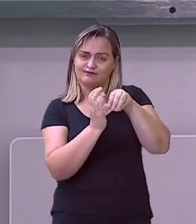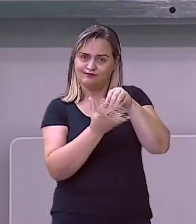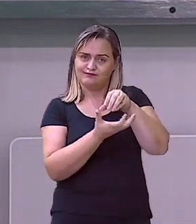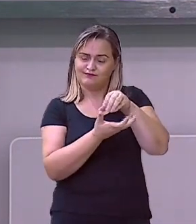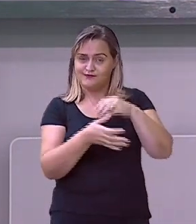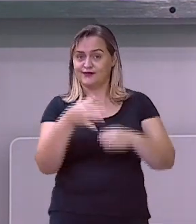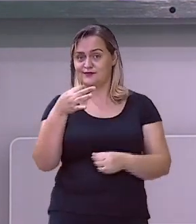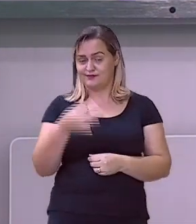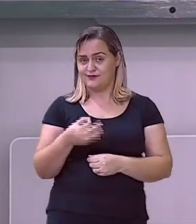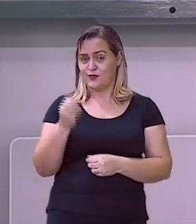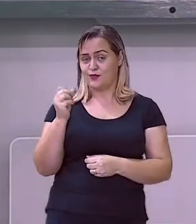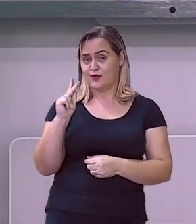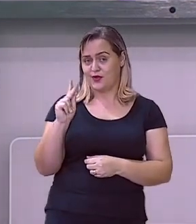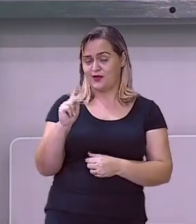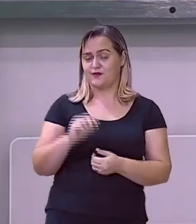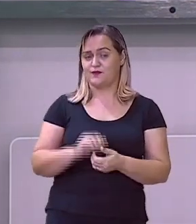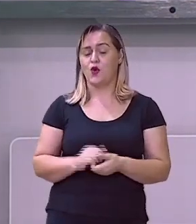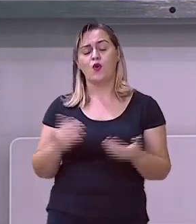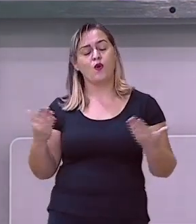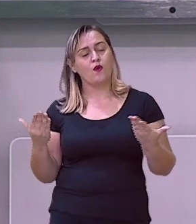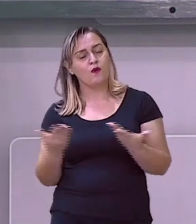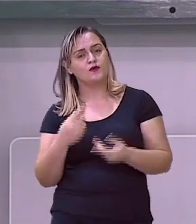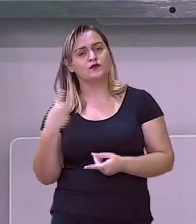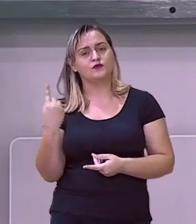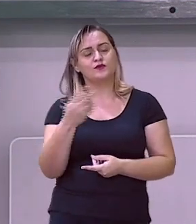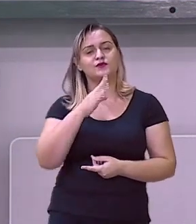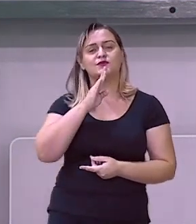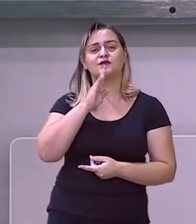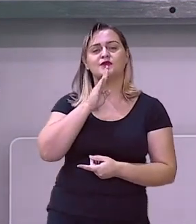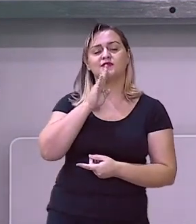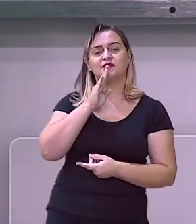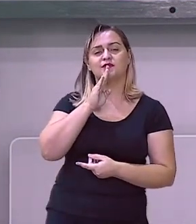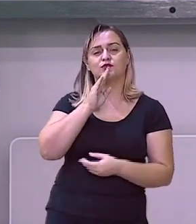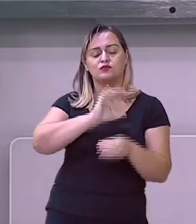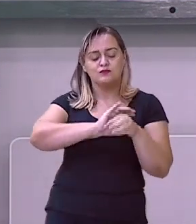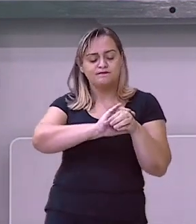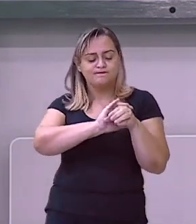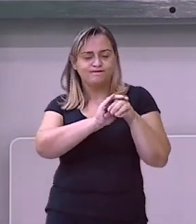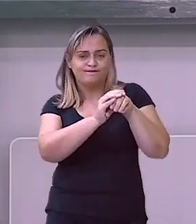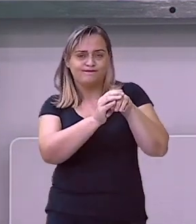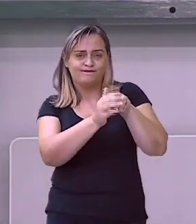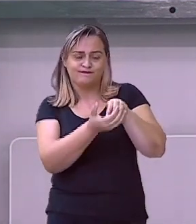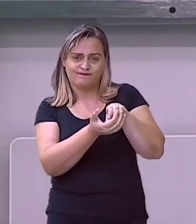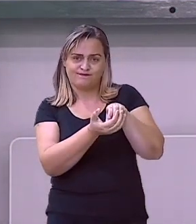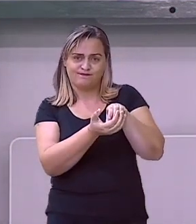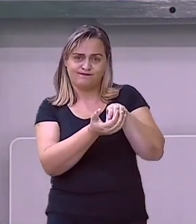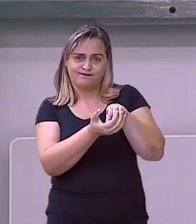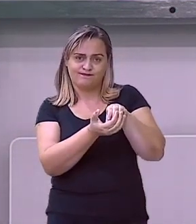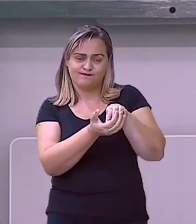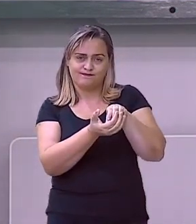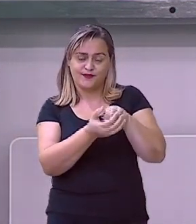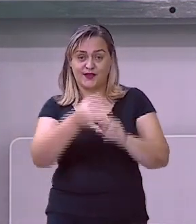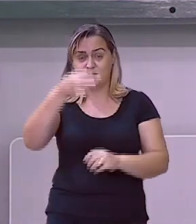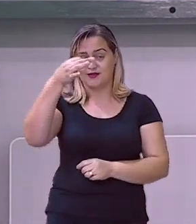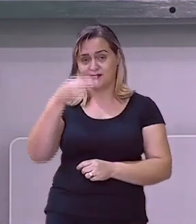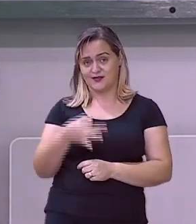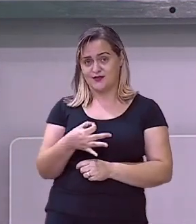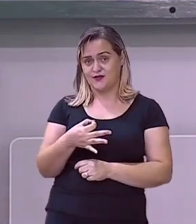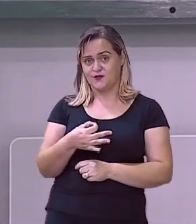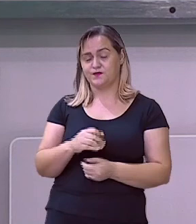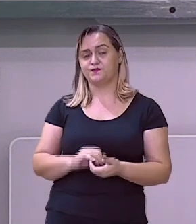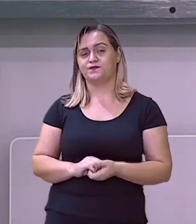de hoje, nós conhecemos um pouquinho sobre a litosfera. Tá certo? Nós vamos falar